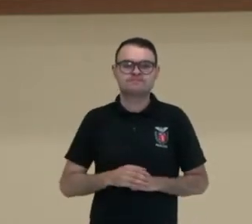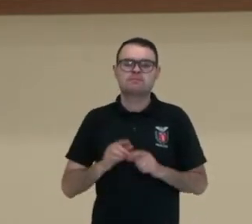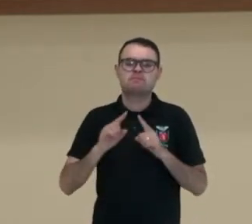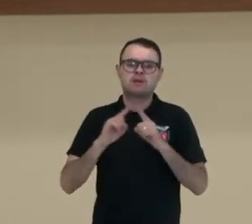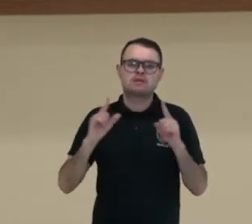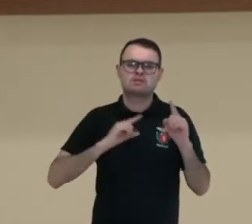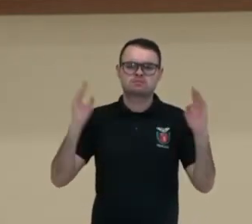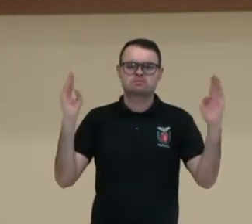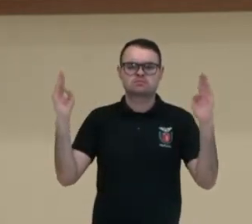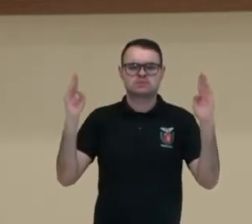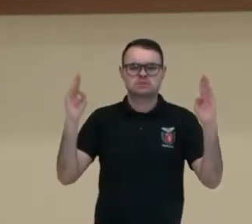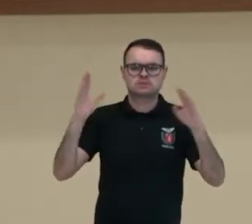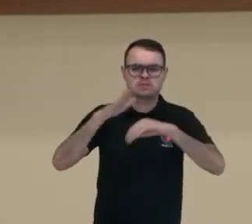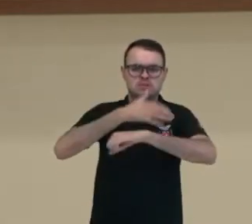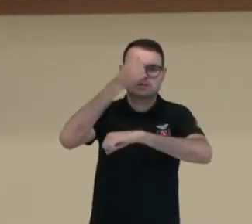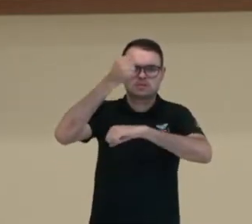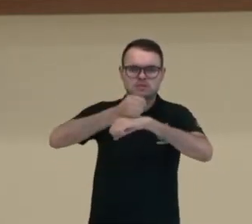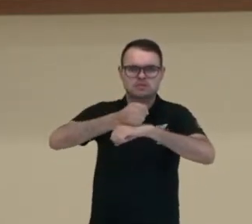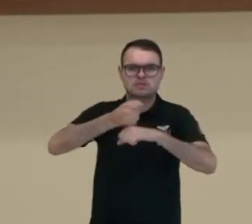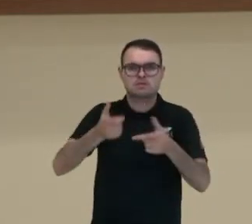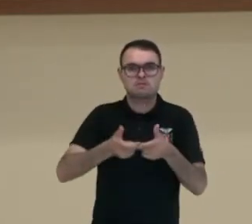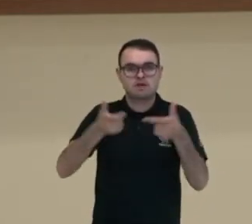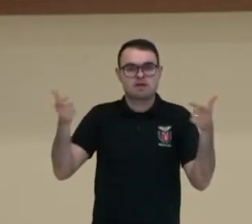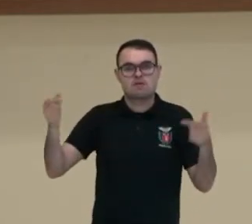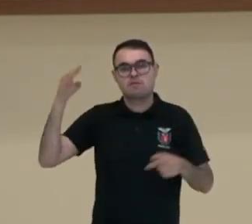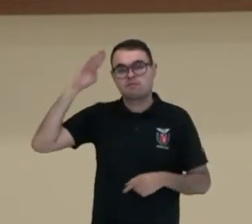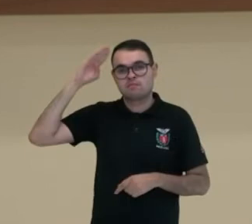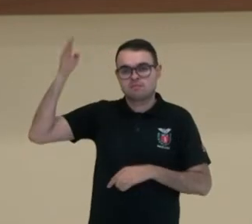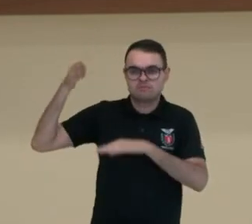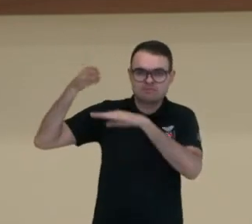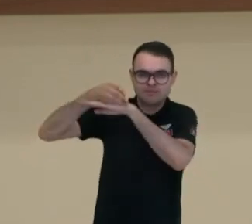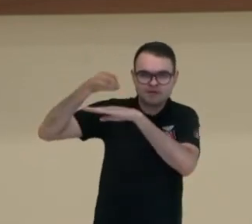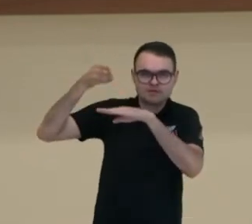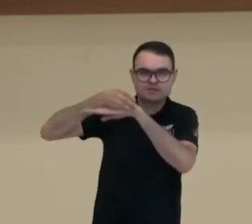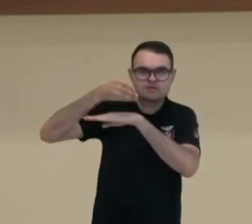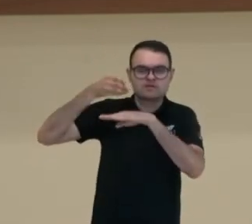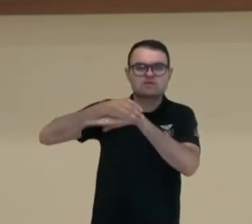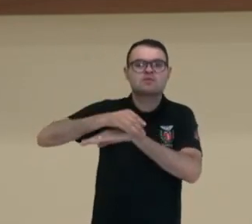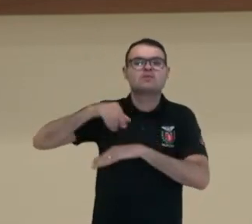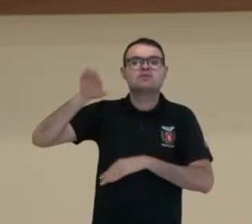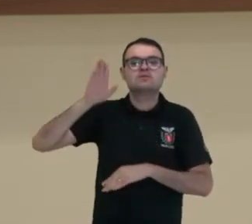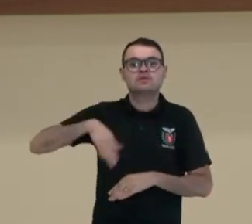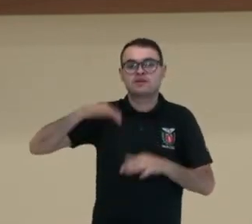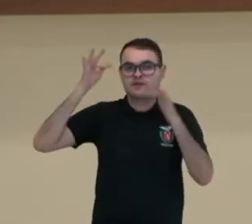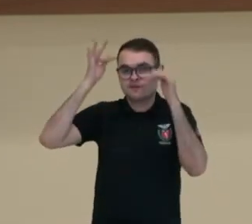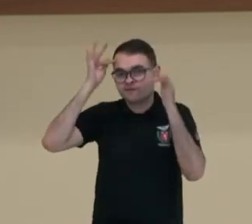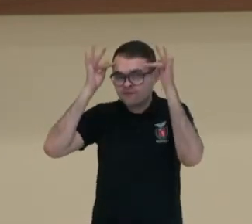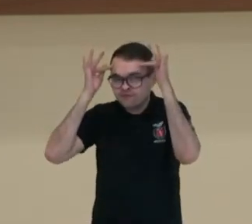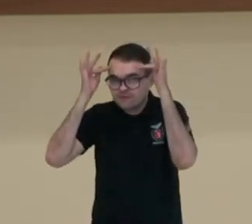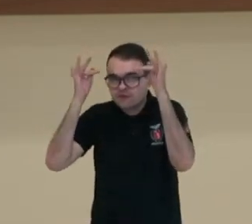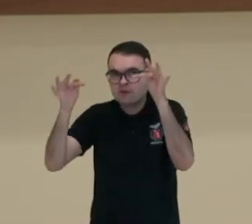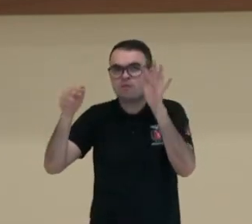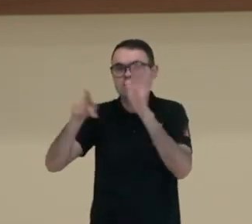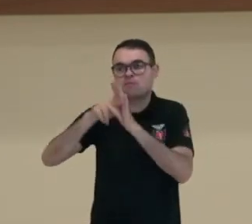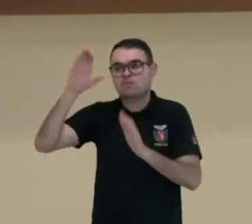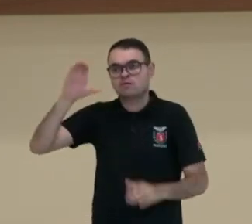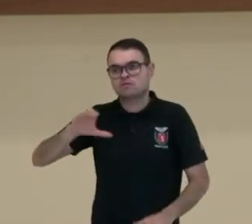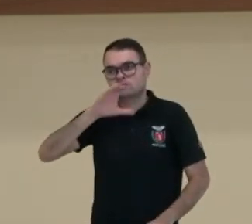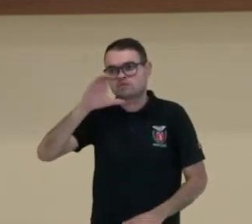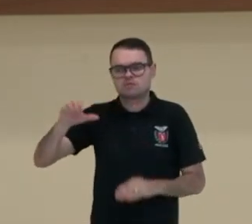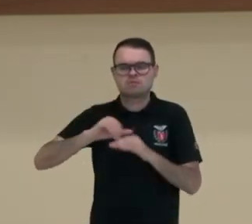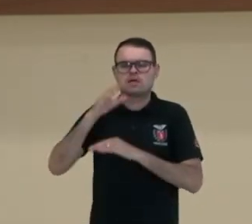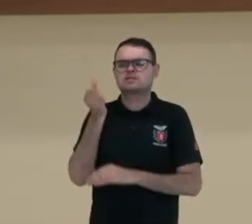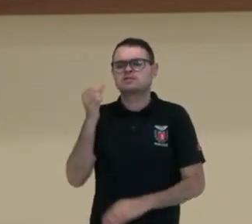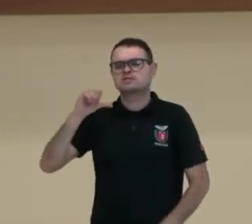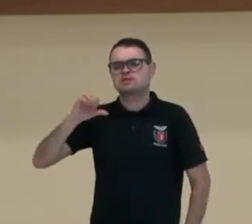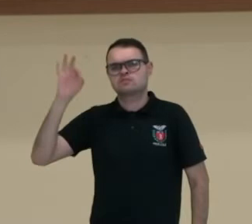de colonização, nós temos uma maior participação, maior número, né, de fiéis da Igreja Católica Apostólica Romana, quase